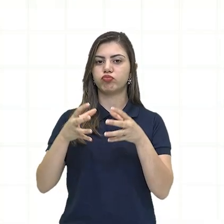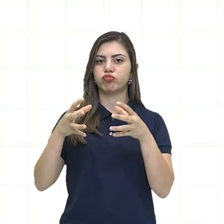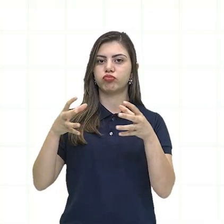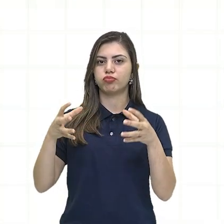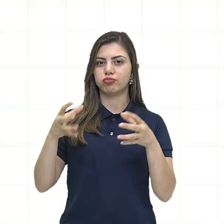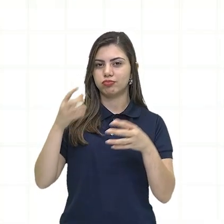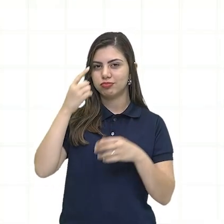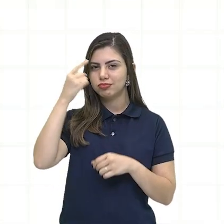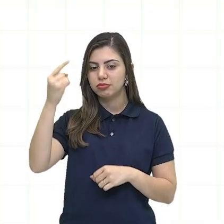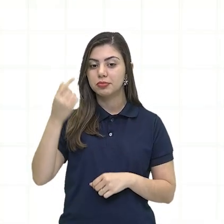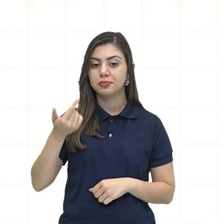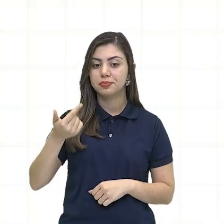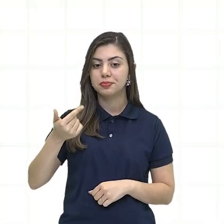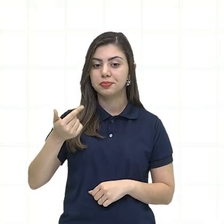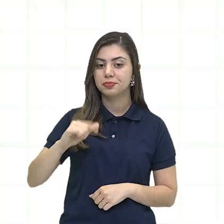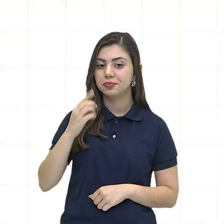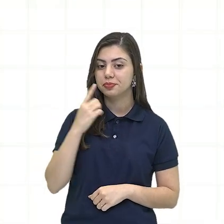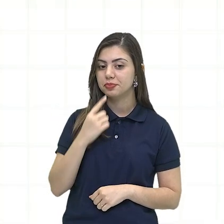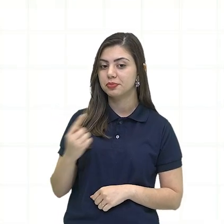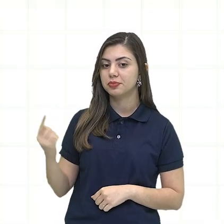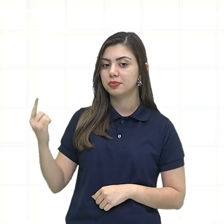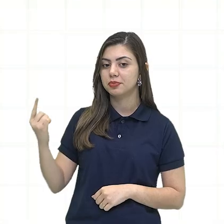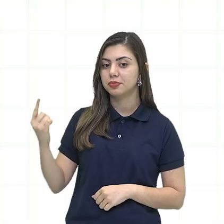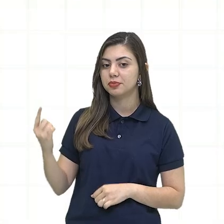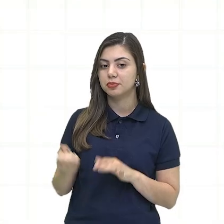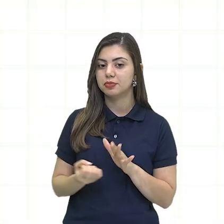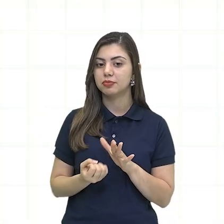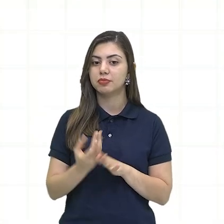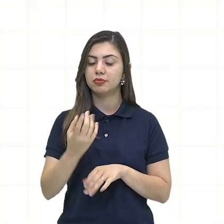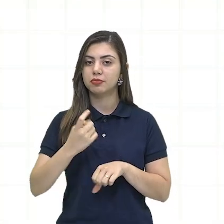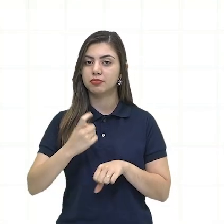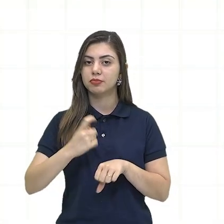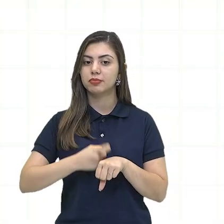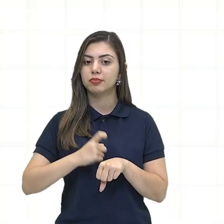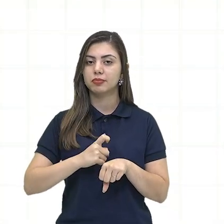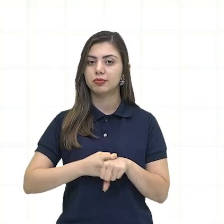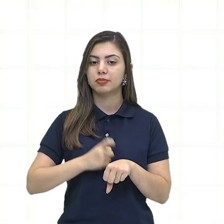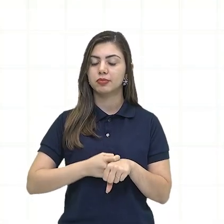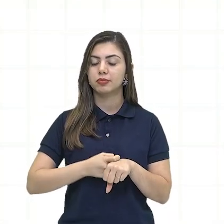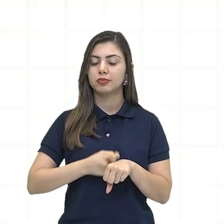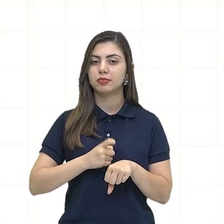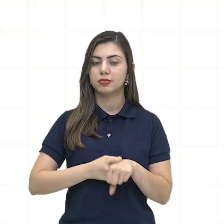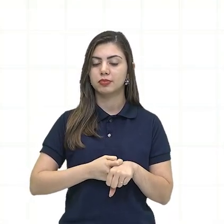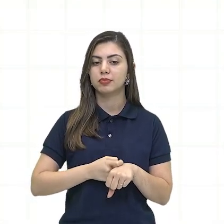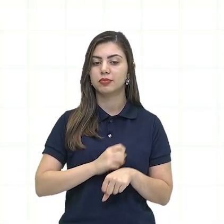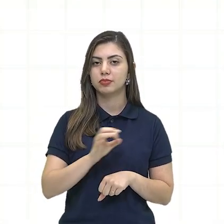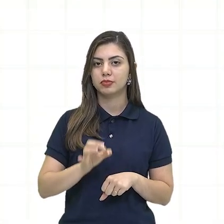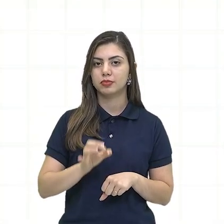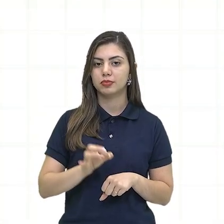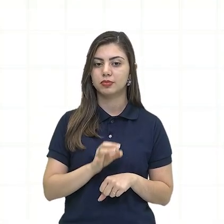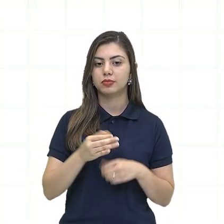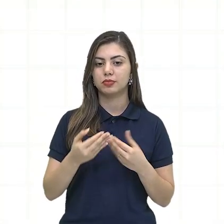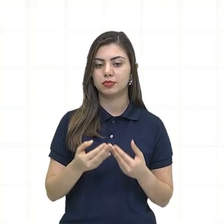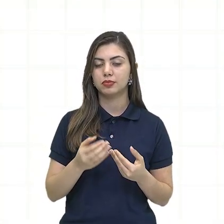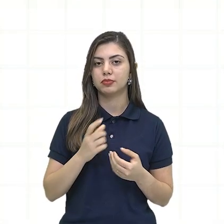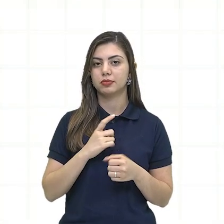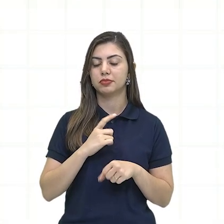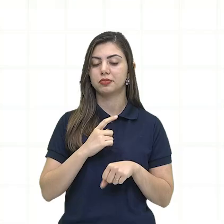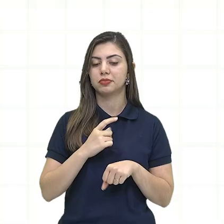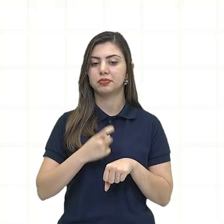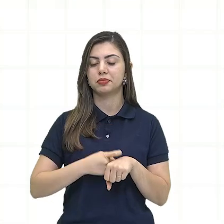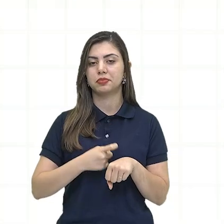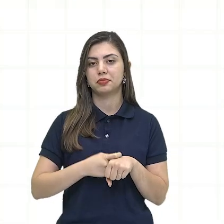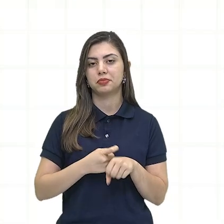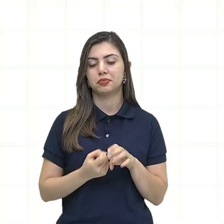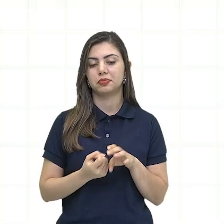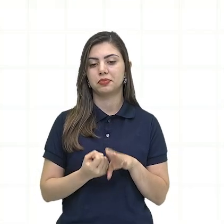né? A formação de um sólido, certo? Após haver a reação, há ali a formação de